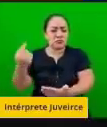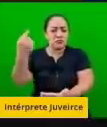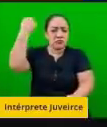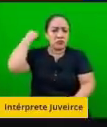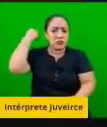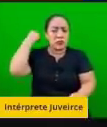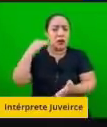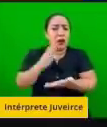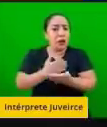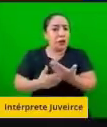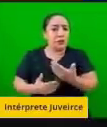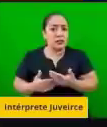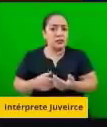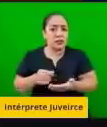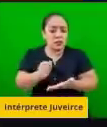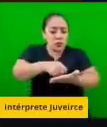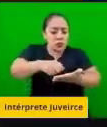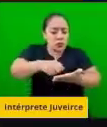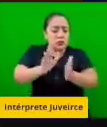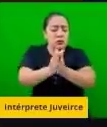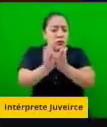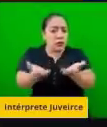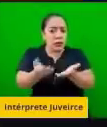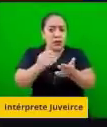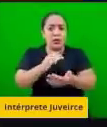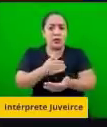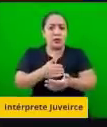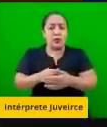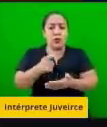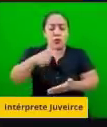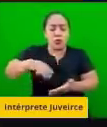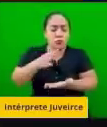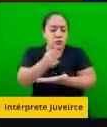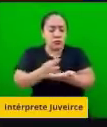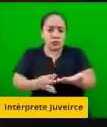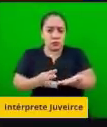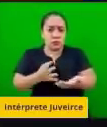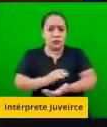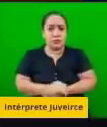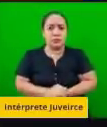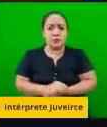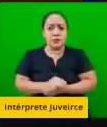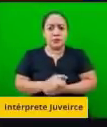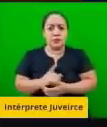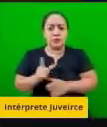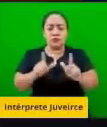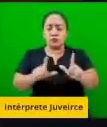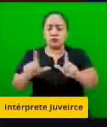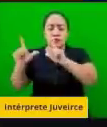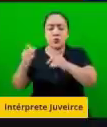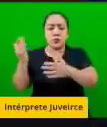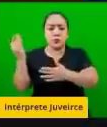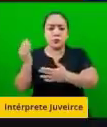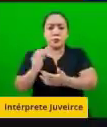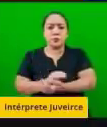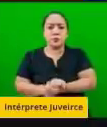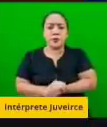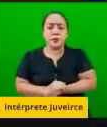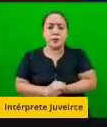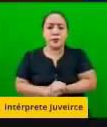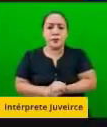outro texto. Próximo slide, por favor.